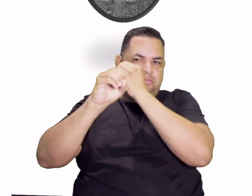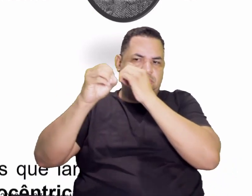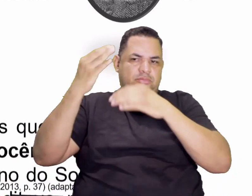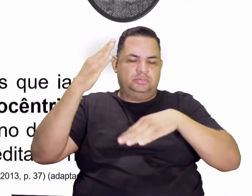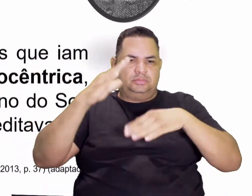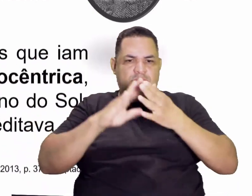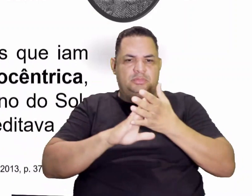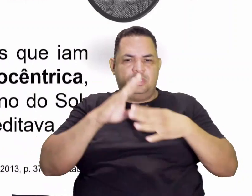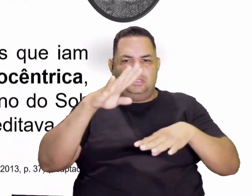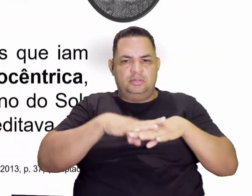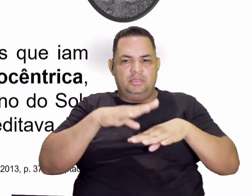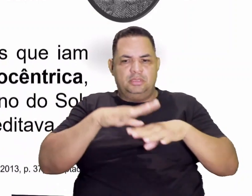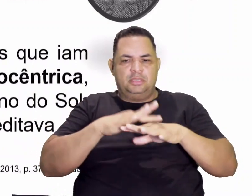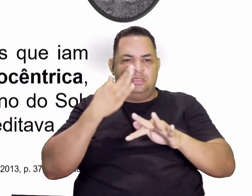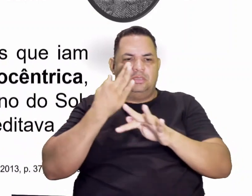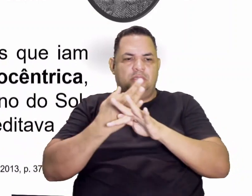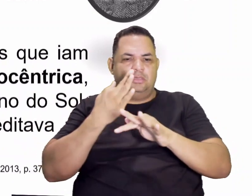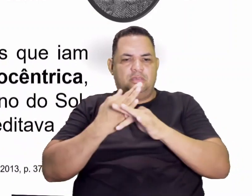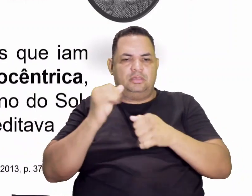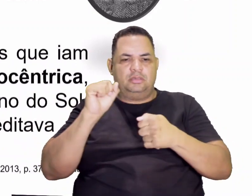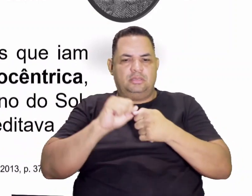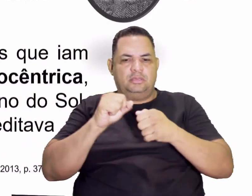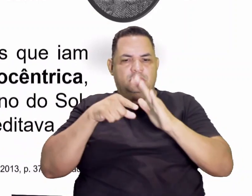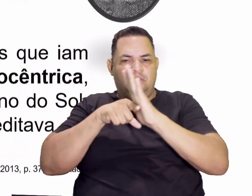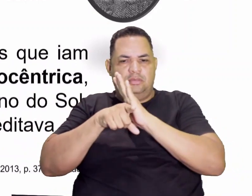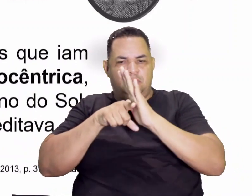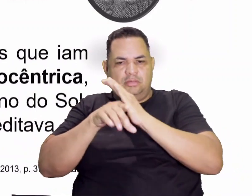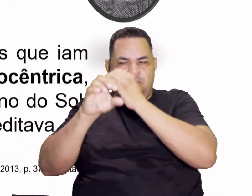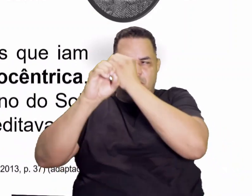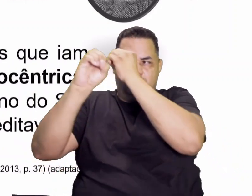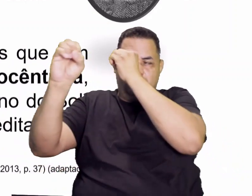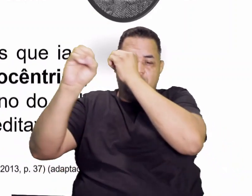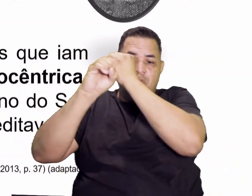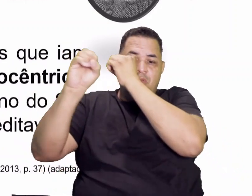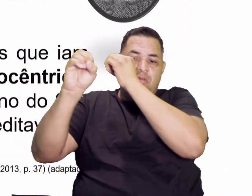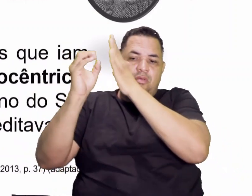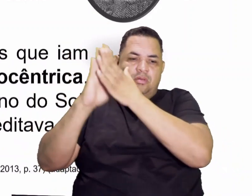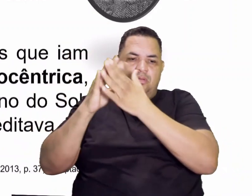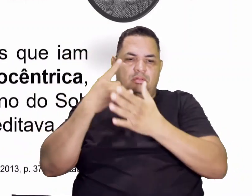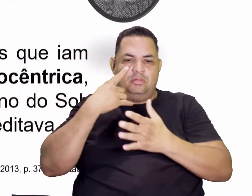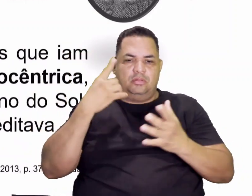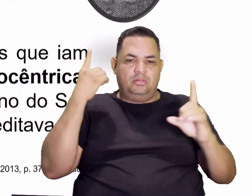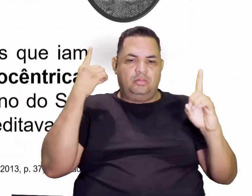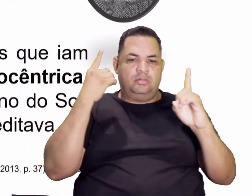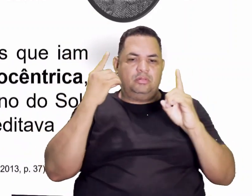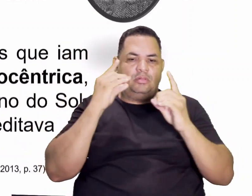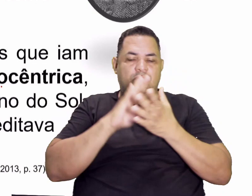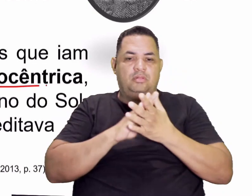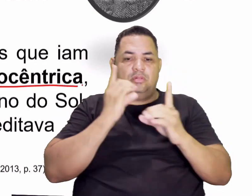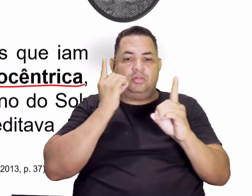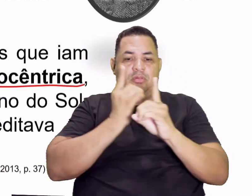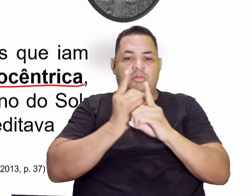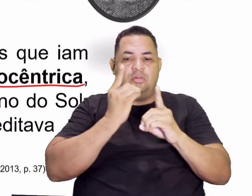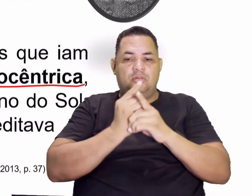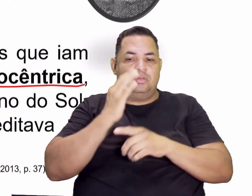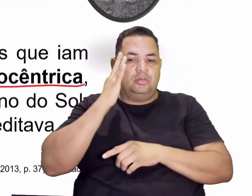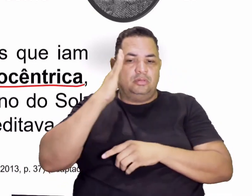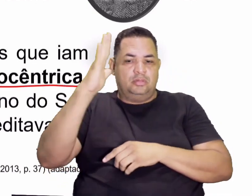física. Ele realizou observações astronômicas que iam ao encontro da teoria